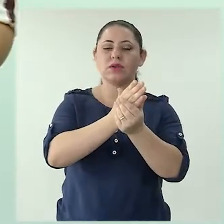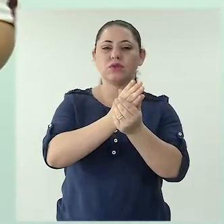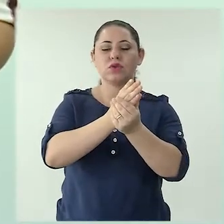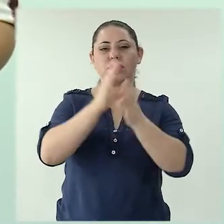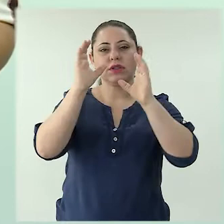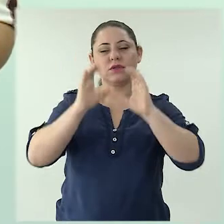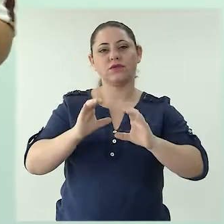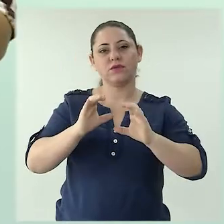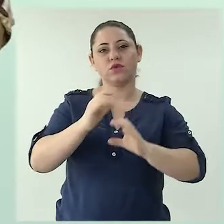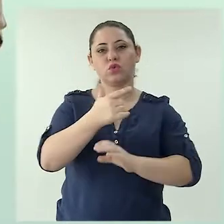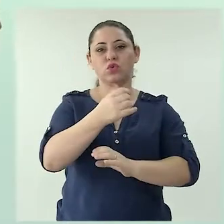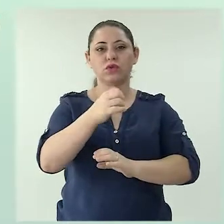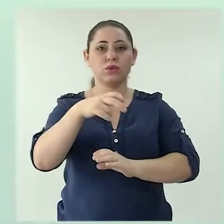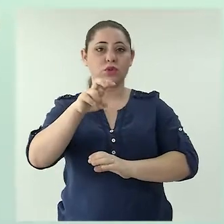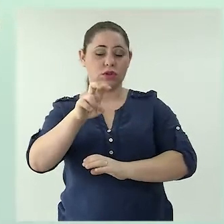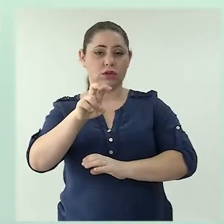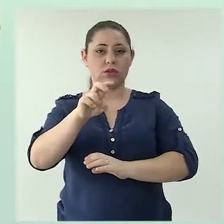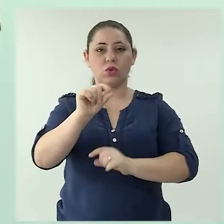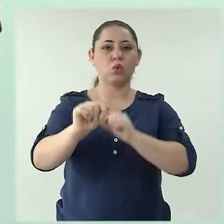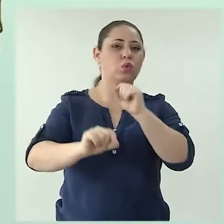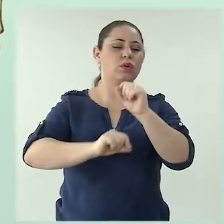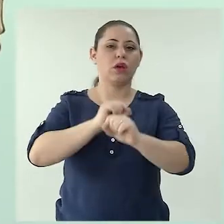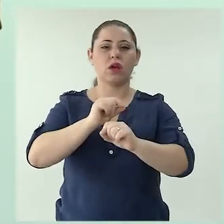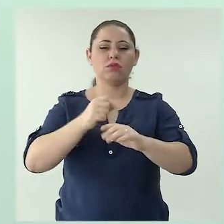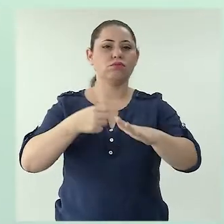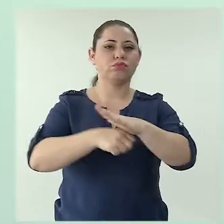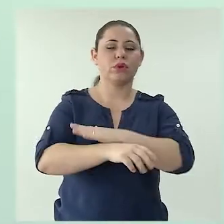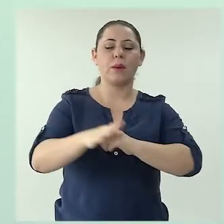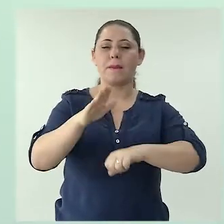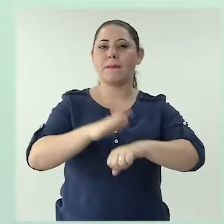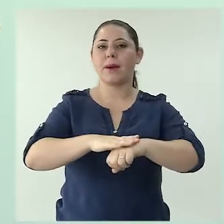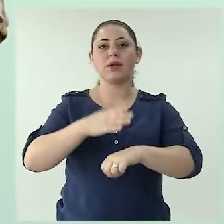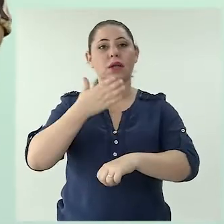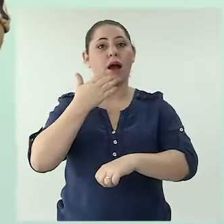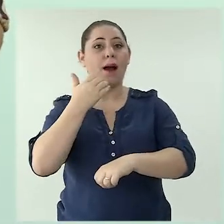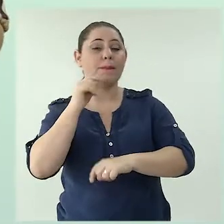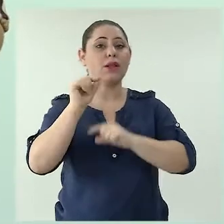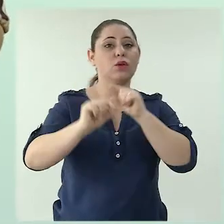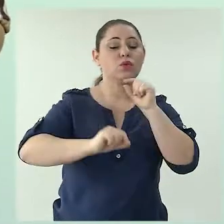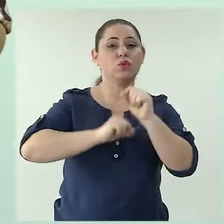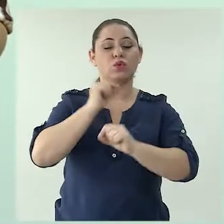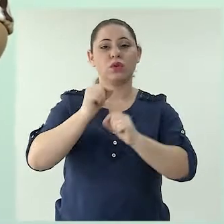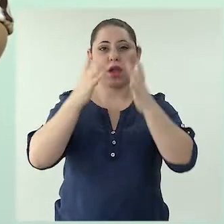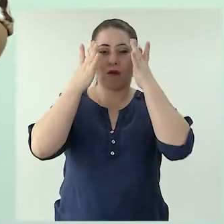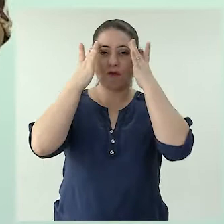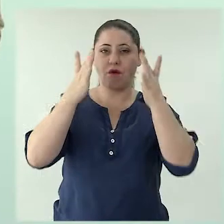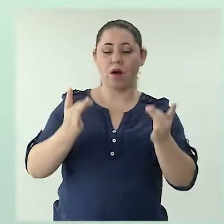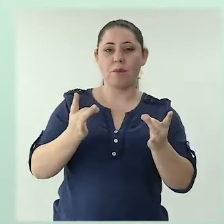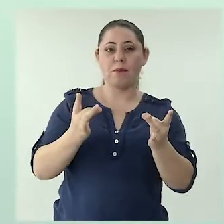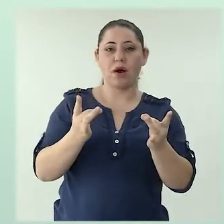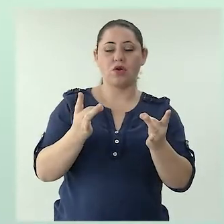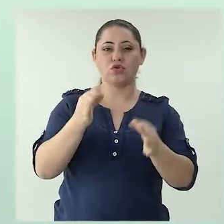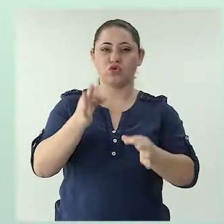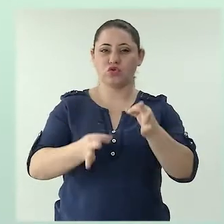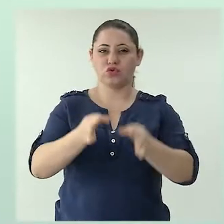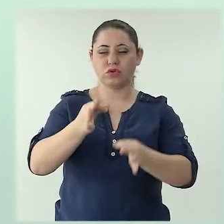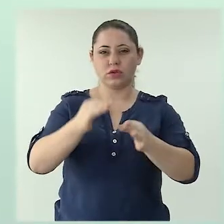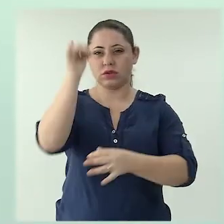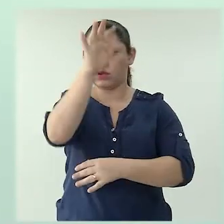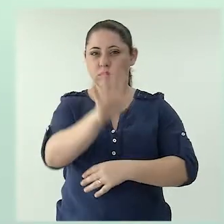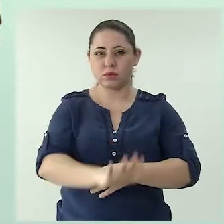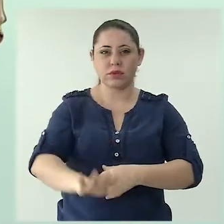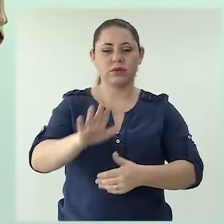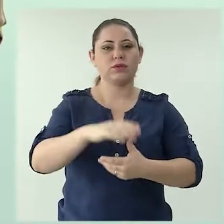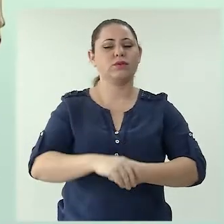de 2015 e segue uma tendência de implementar mais dinamismo aos procedimentos formais do sistema de justiça do